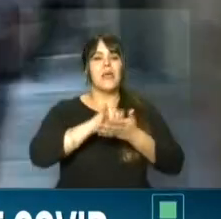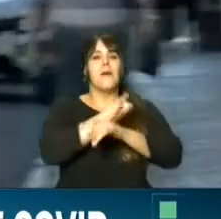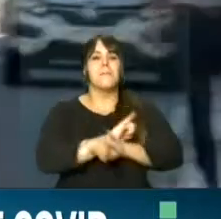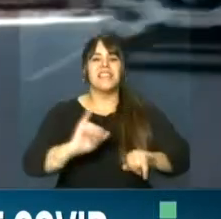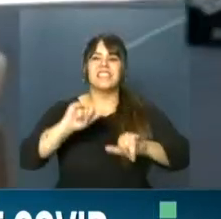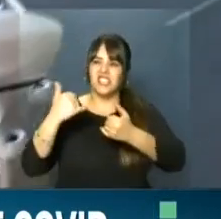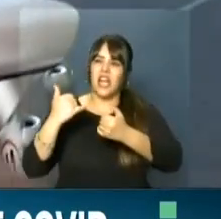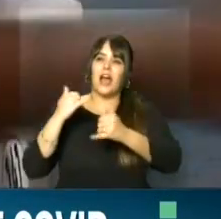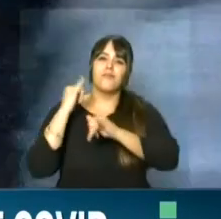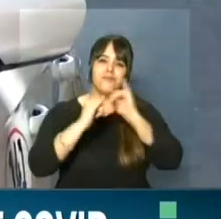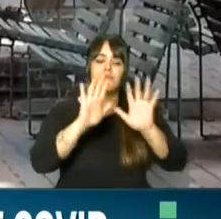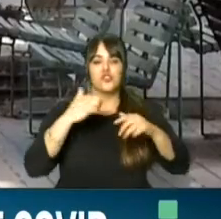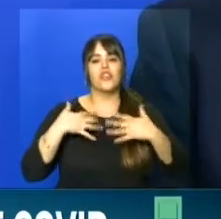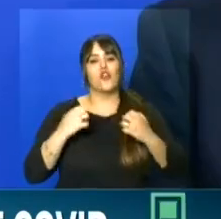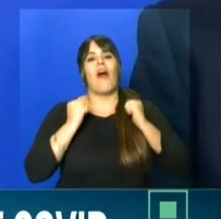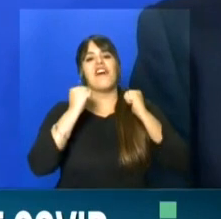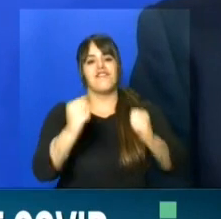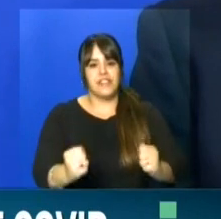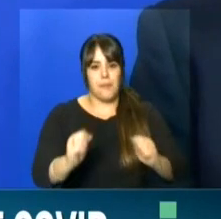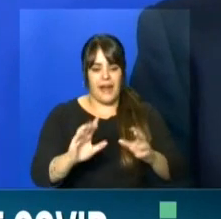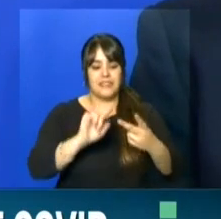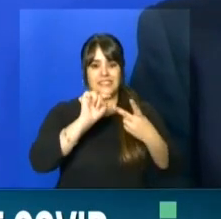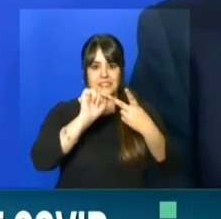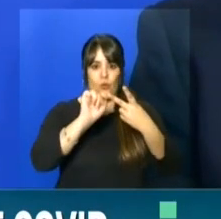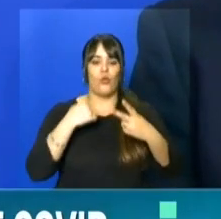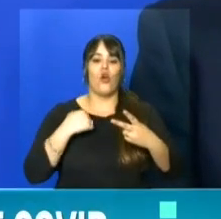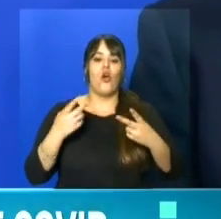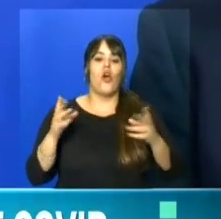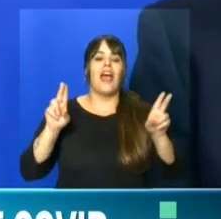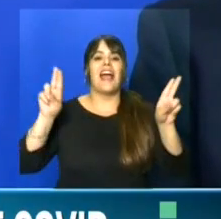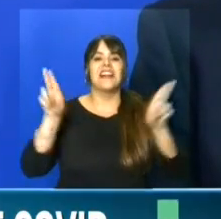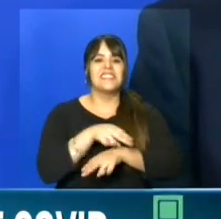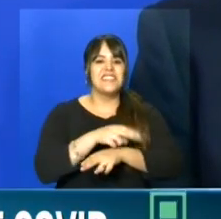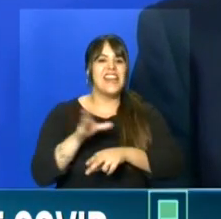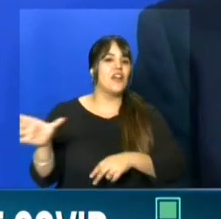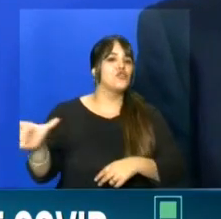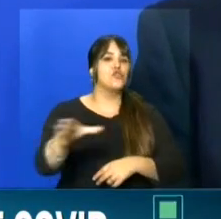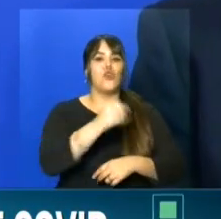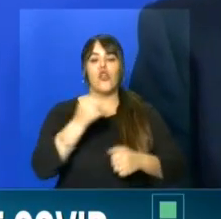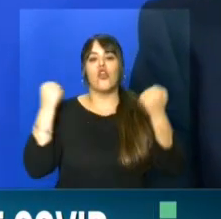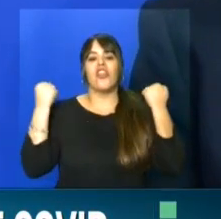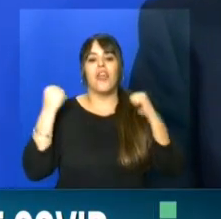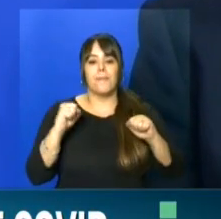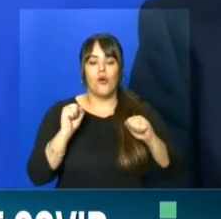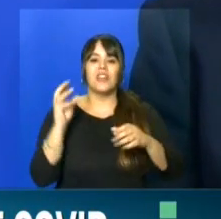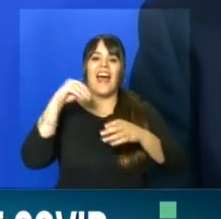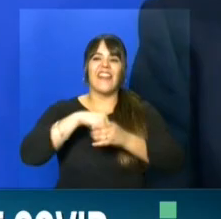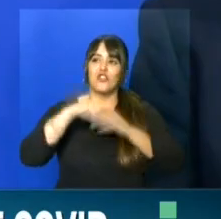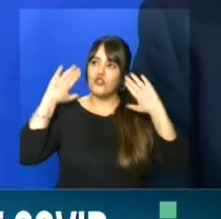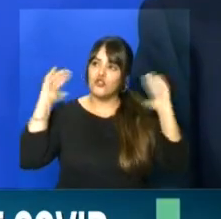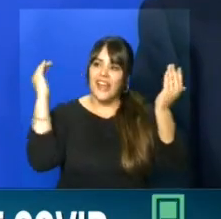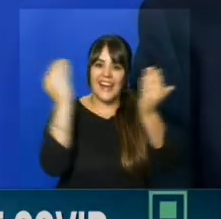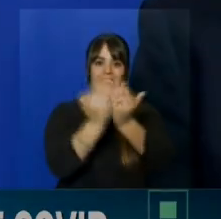-noite. O Uruguai vinha se destacando na América do Sul por seu sucesso no controle da pandemia, sem nunca ter decretado uma